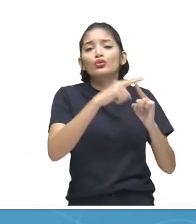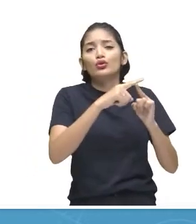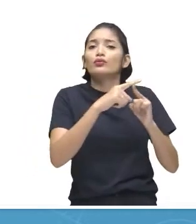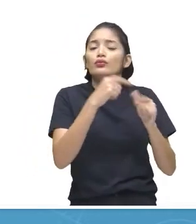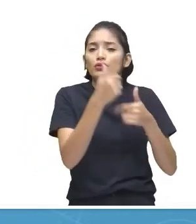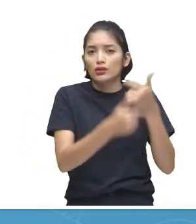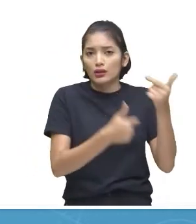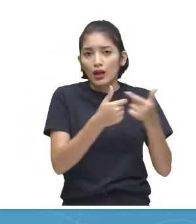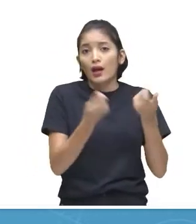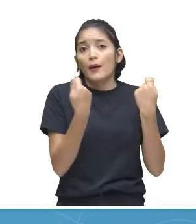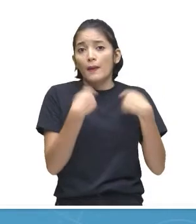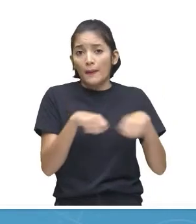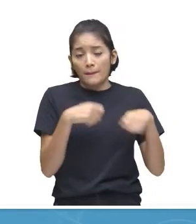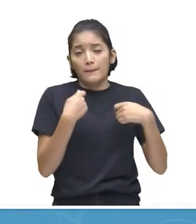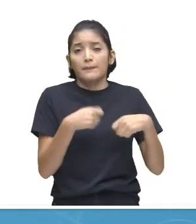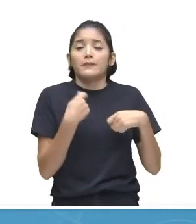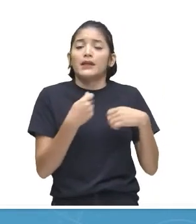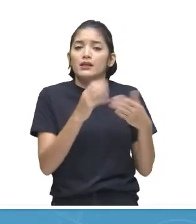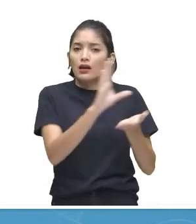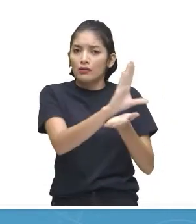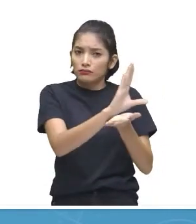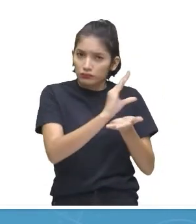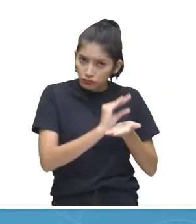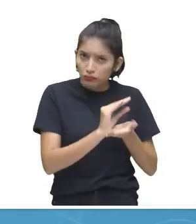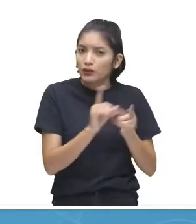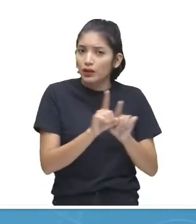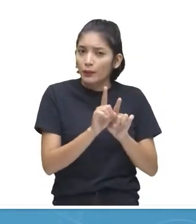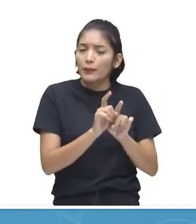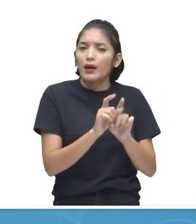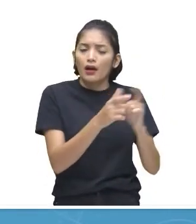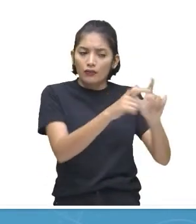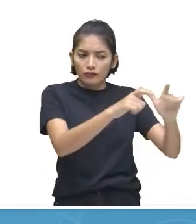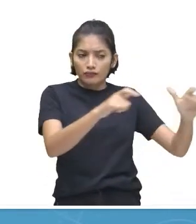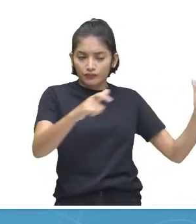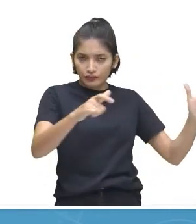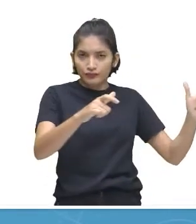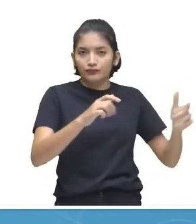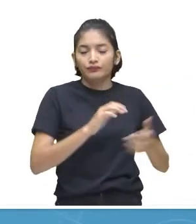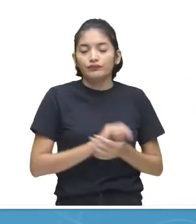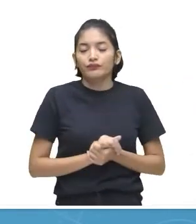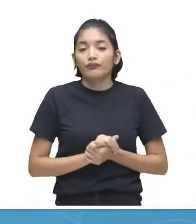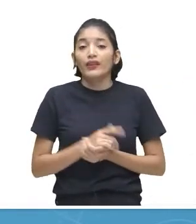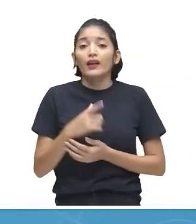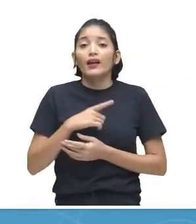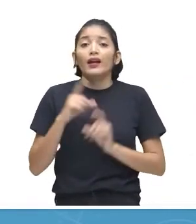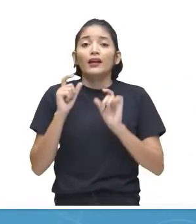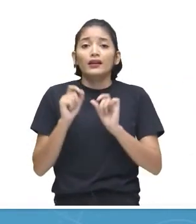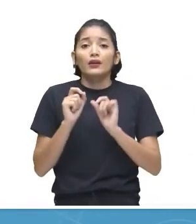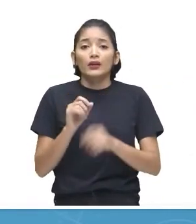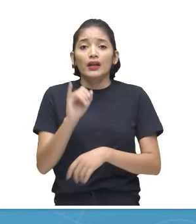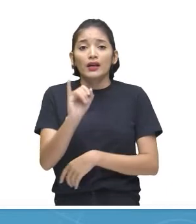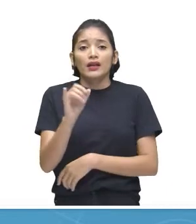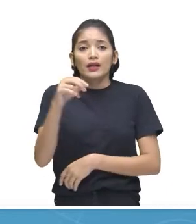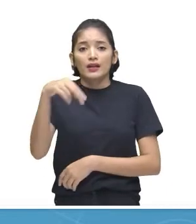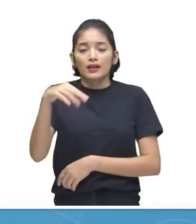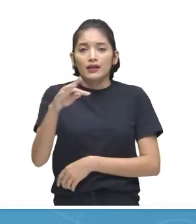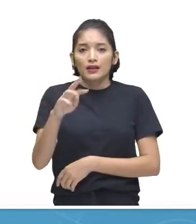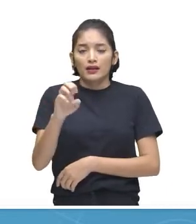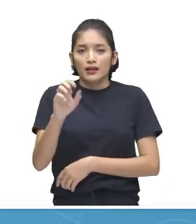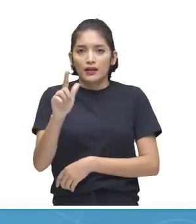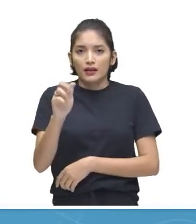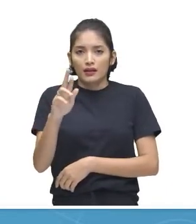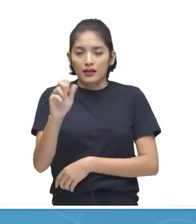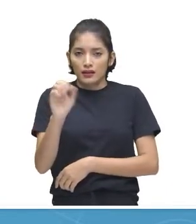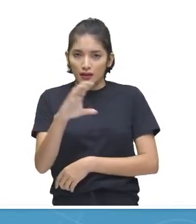de investimento para que essa indústria cresça cada vez mais. E aí a gente vai ter uma integração do que o capital, do